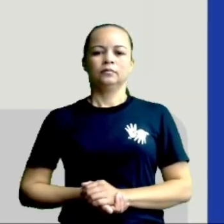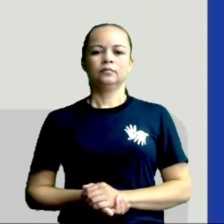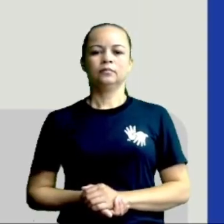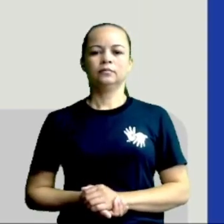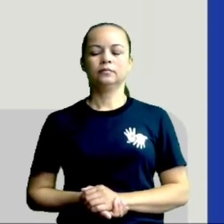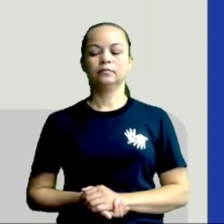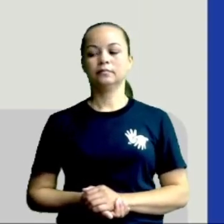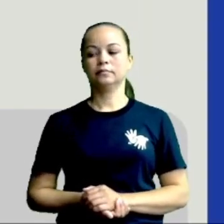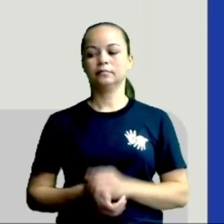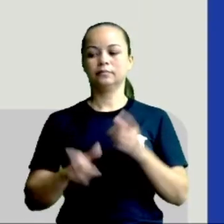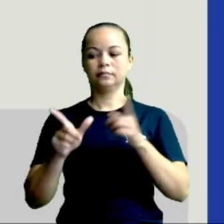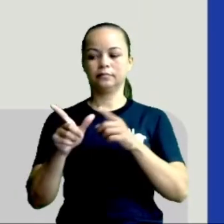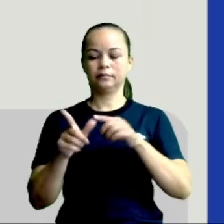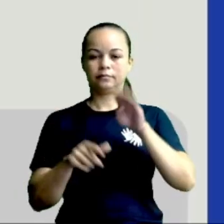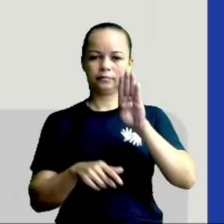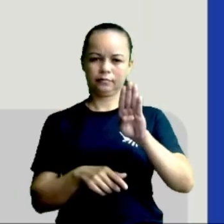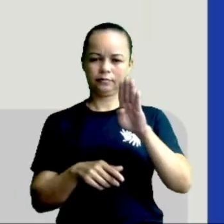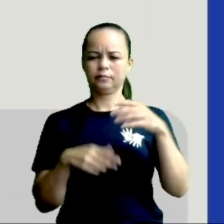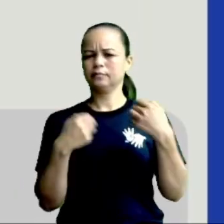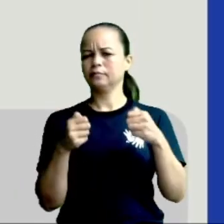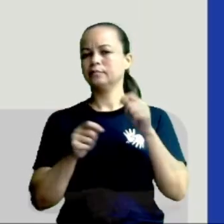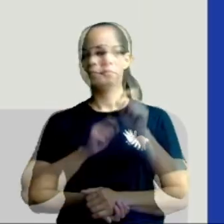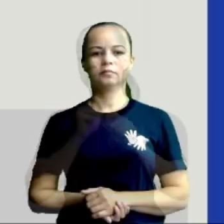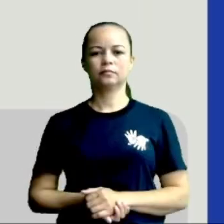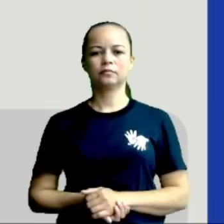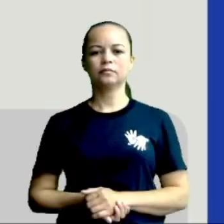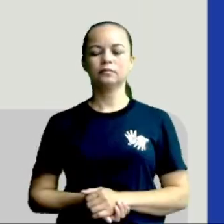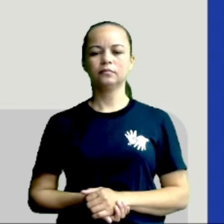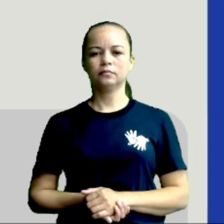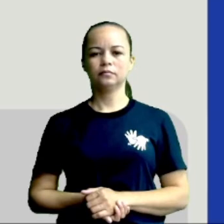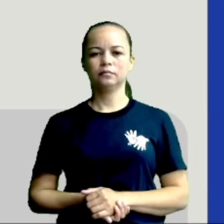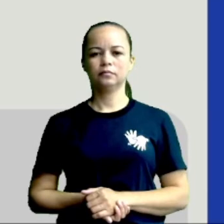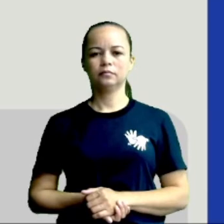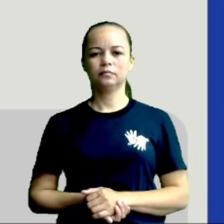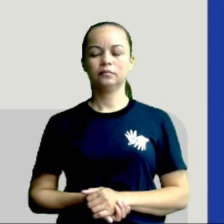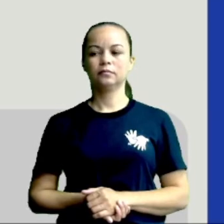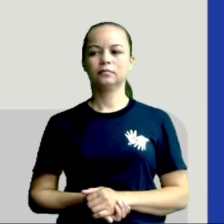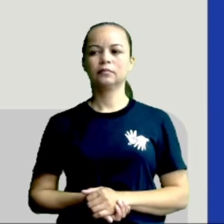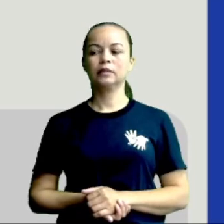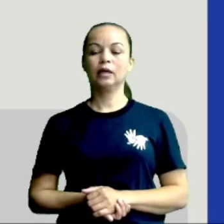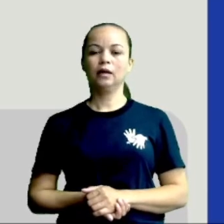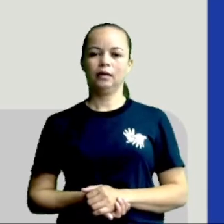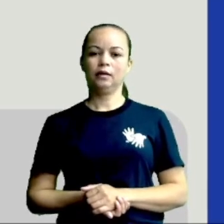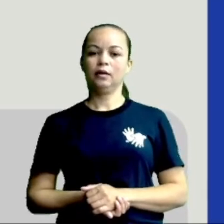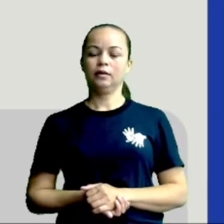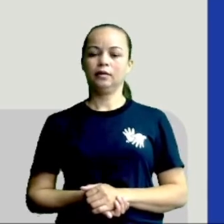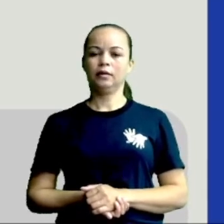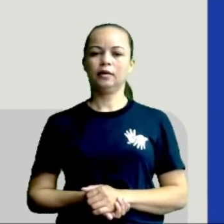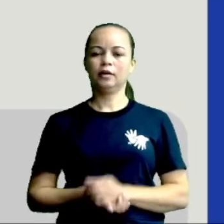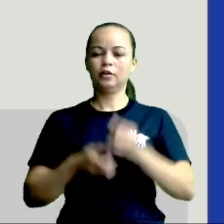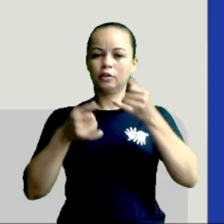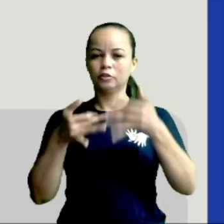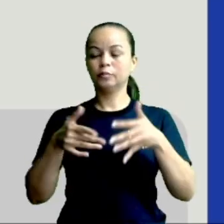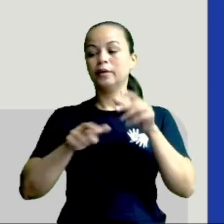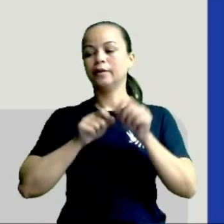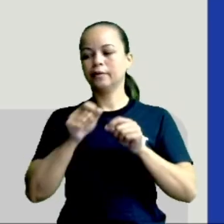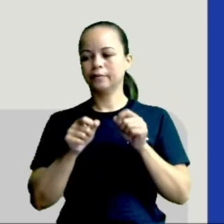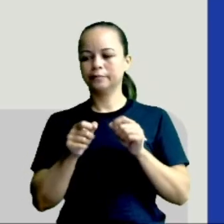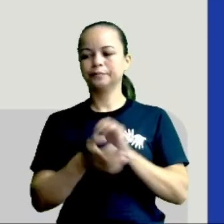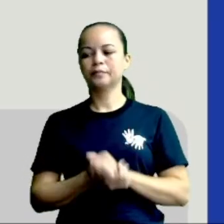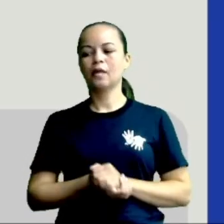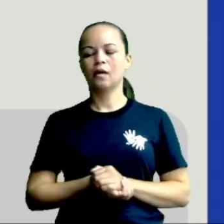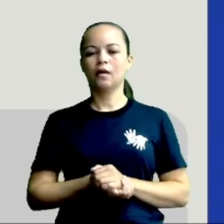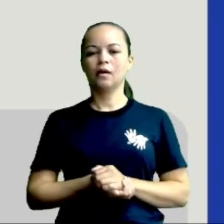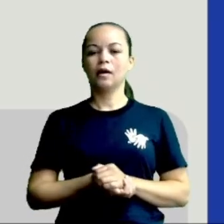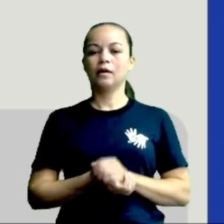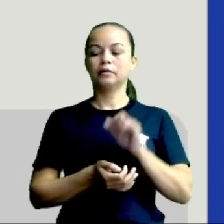para letra B O que é que a gente precisa fazer ele disse que se colocássemos em cada bandeja um pacote